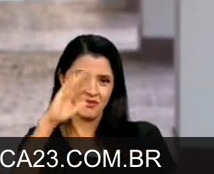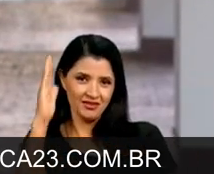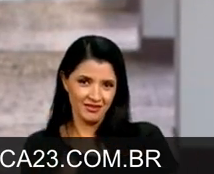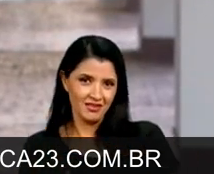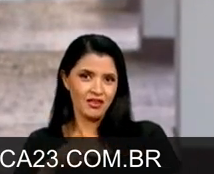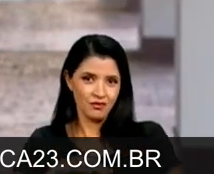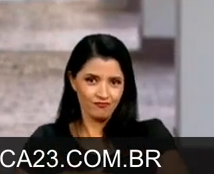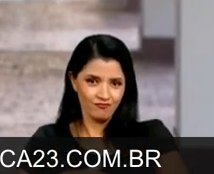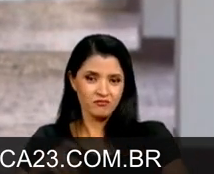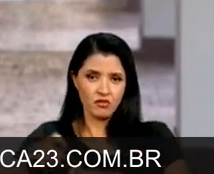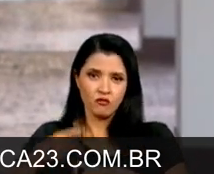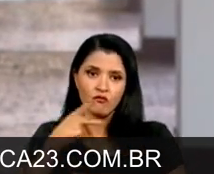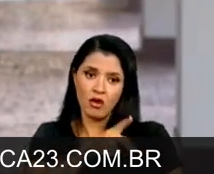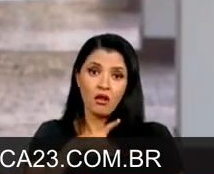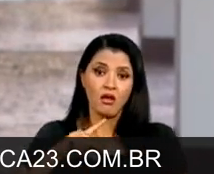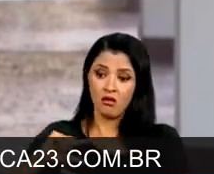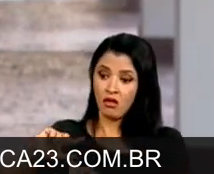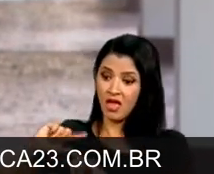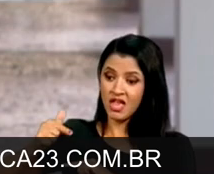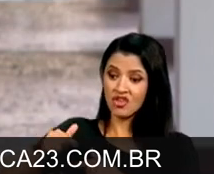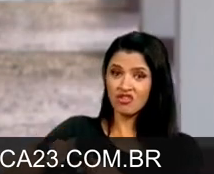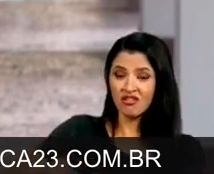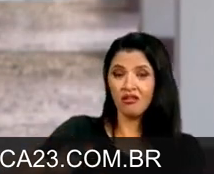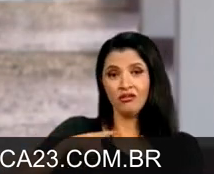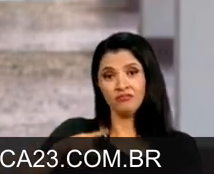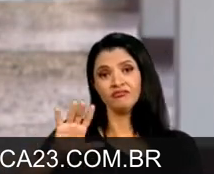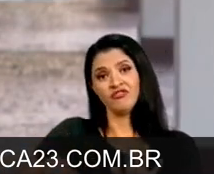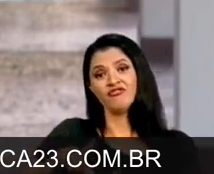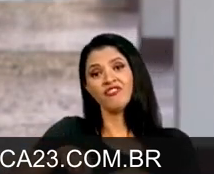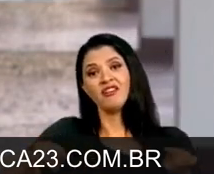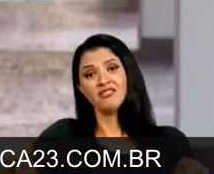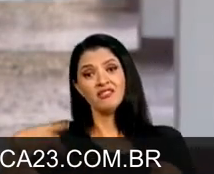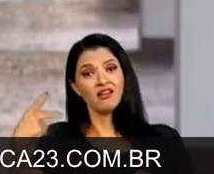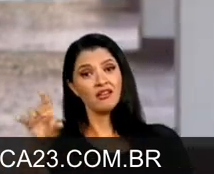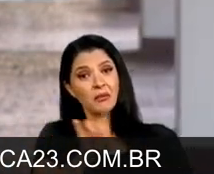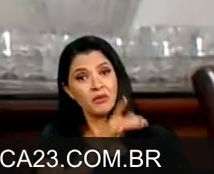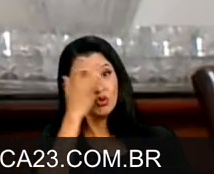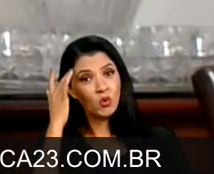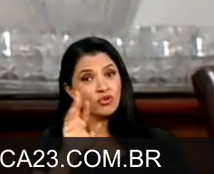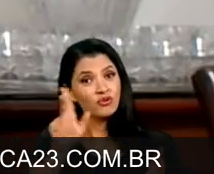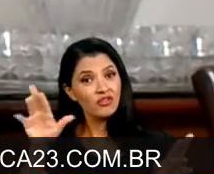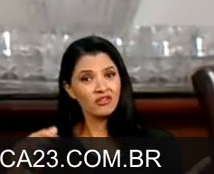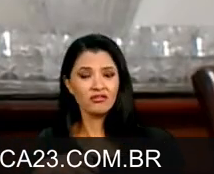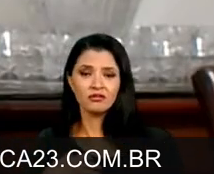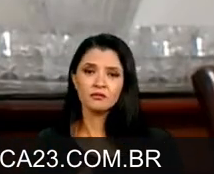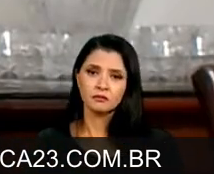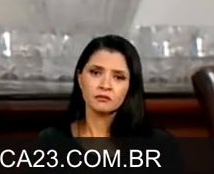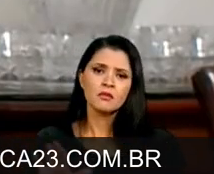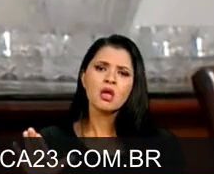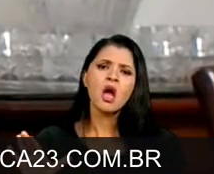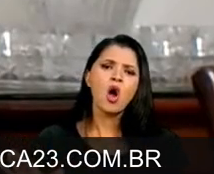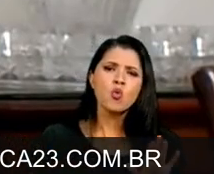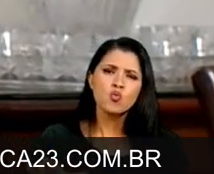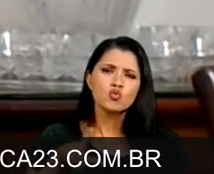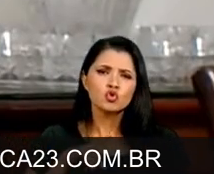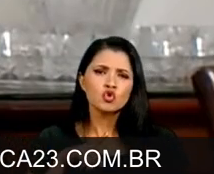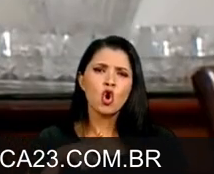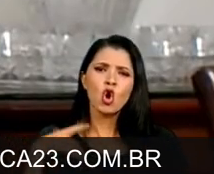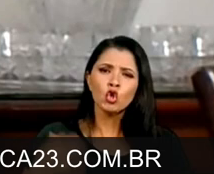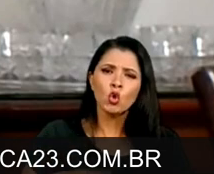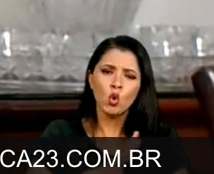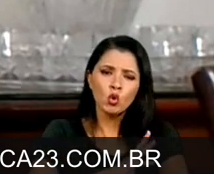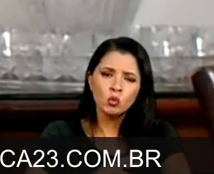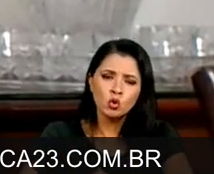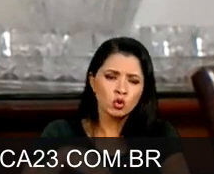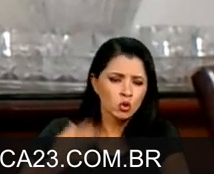A doença tem um fator hereditário e os sintomas variam de acordo com cada paciente. Alguns pacientes têm só dor muscular,